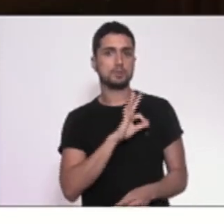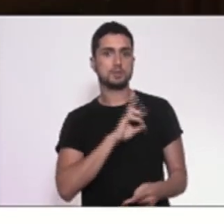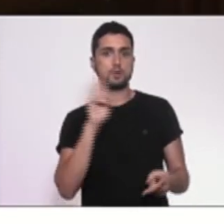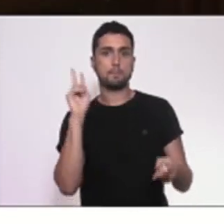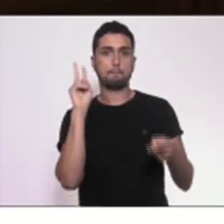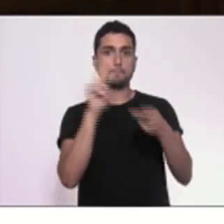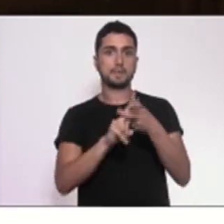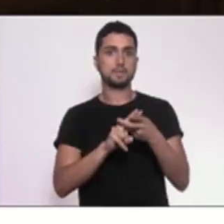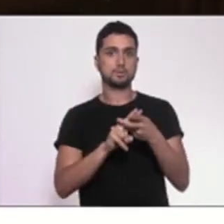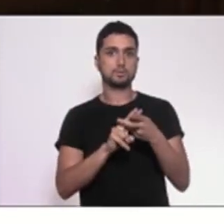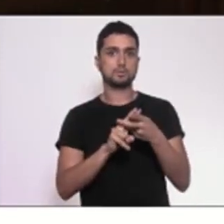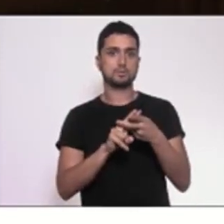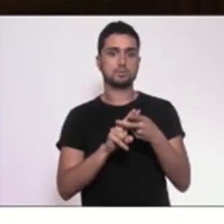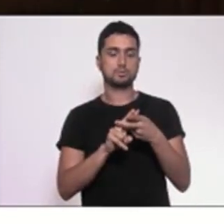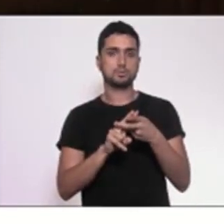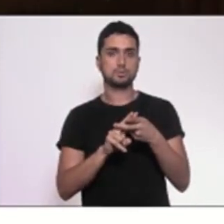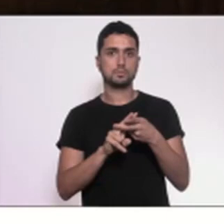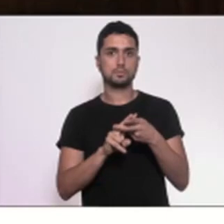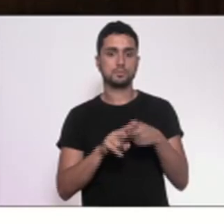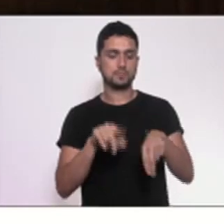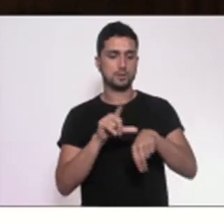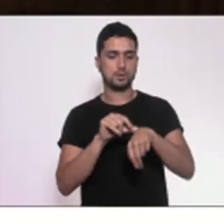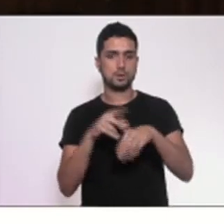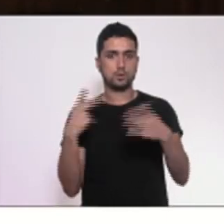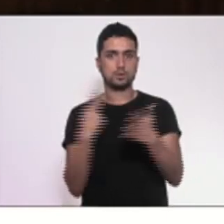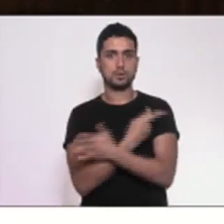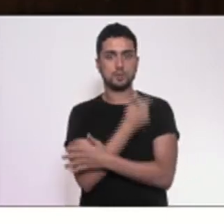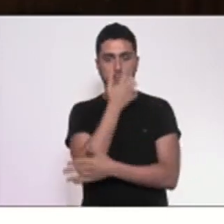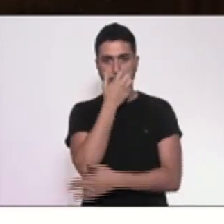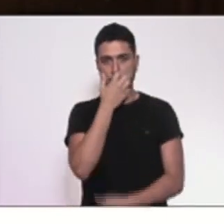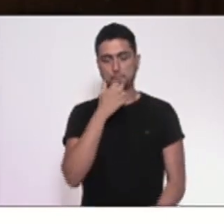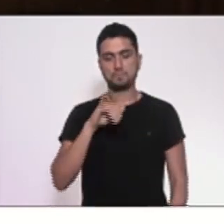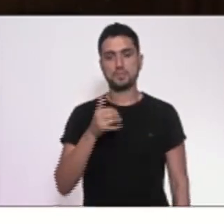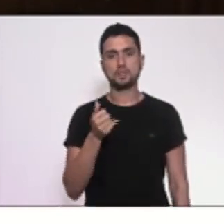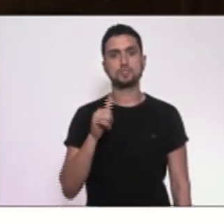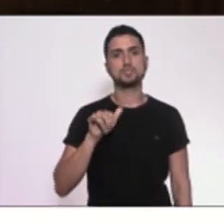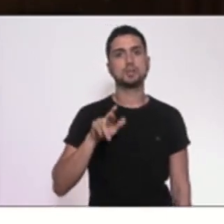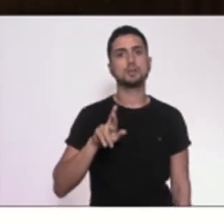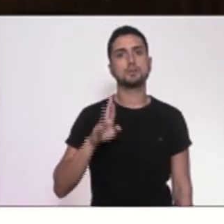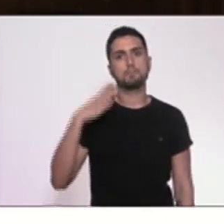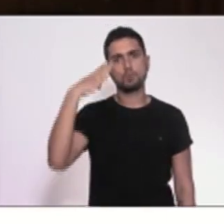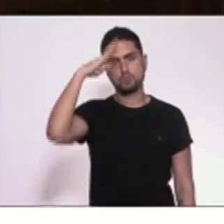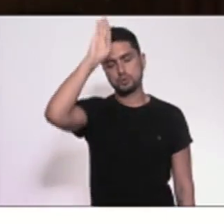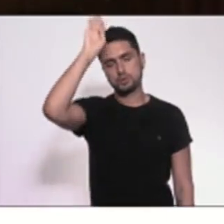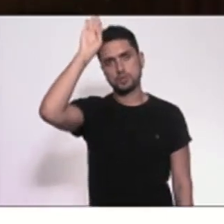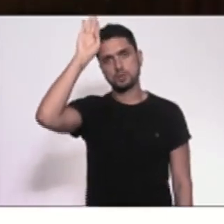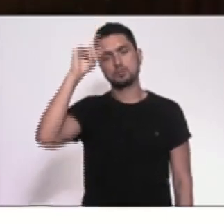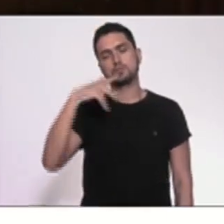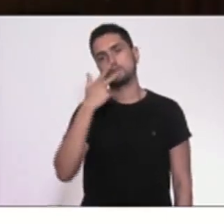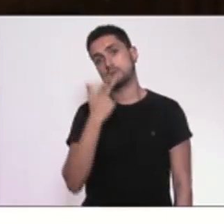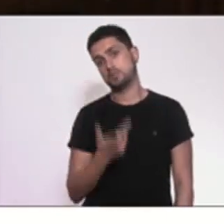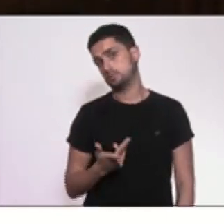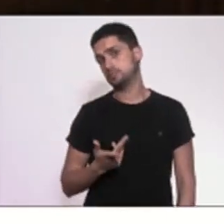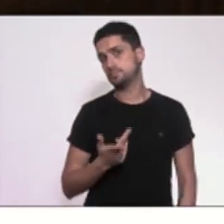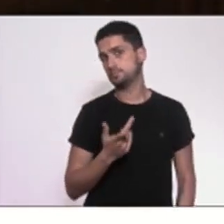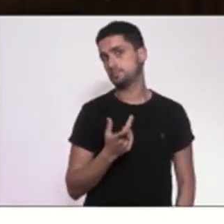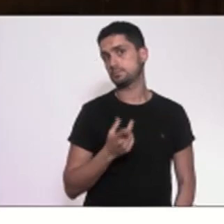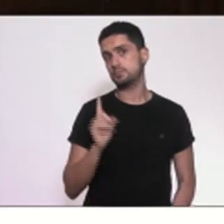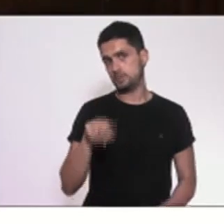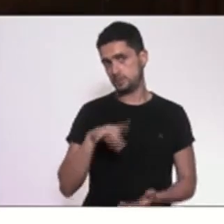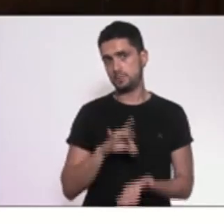pelo tempo em que esses episódios aconteceram. Quando Jair Bolsonaro dá essa declaração, o que ele quer, na verdade,